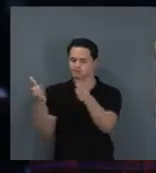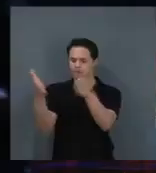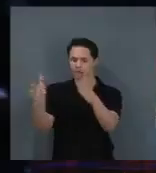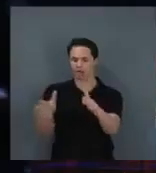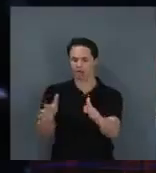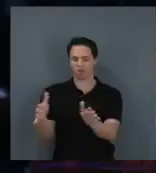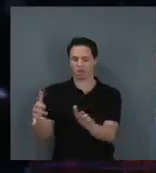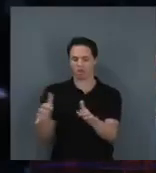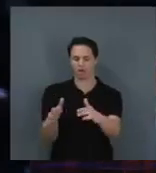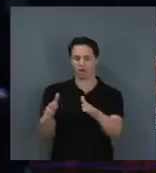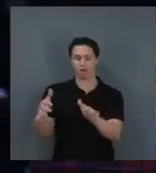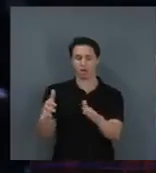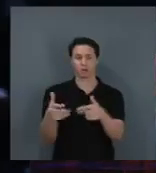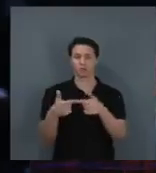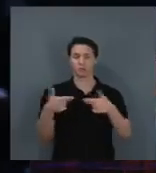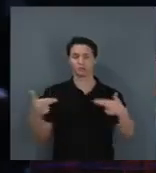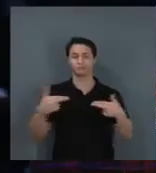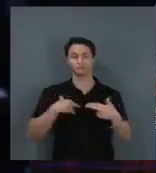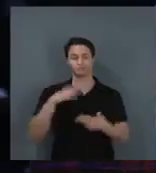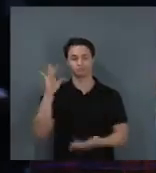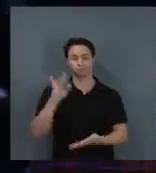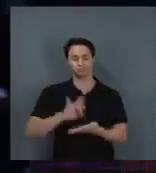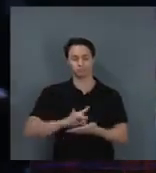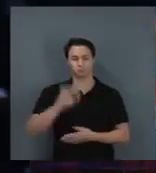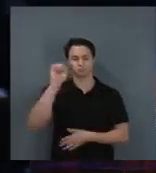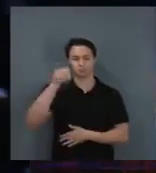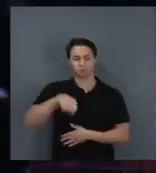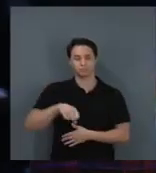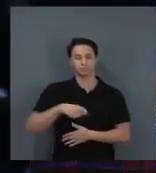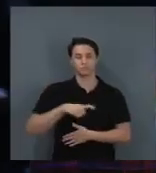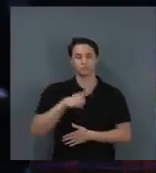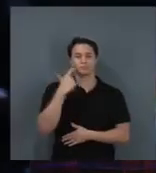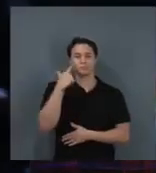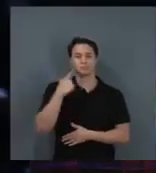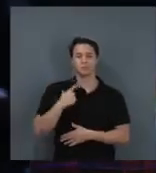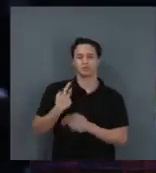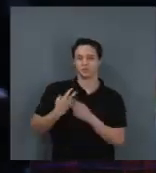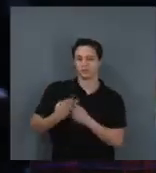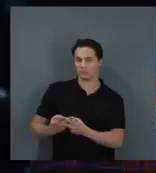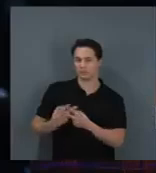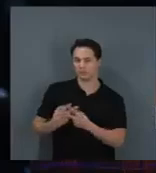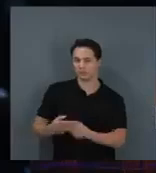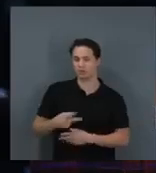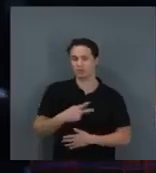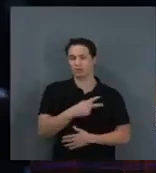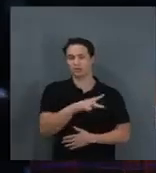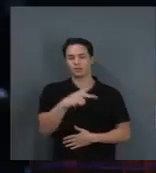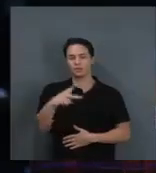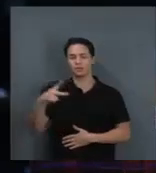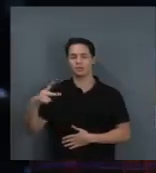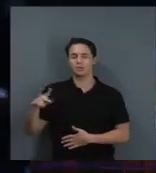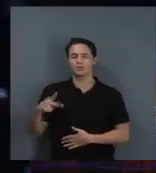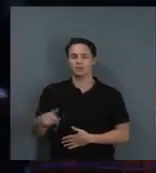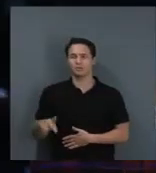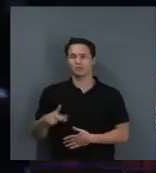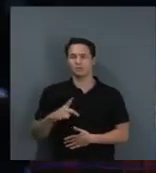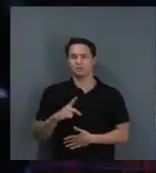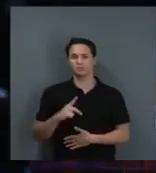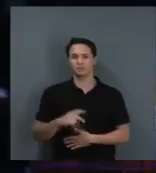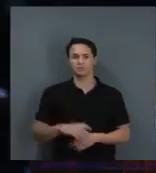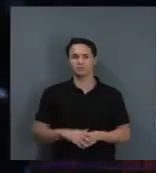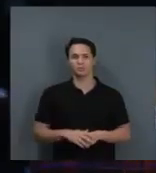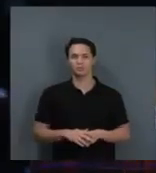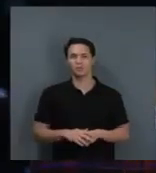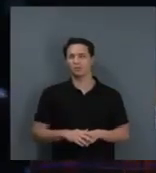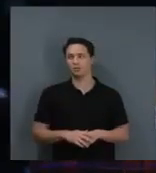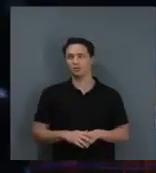fazia. E, de fato, com aquela paciência que ele tinha, falecido já, eu lembro com carinho,